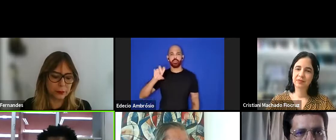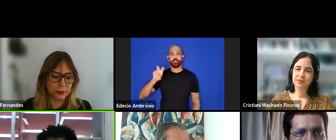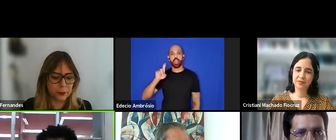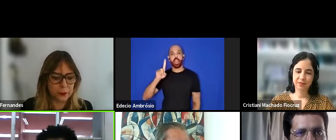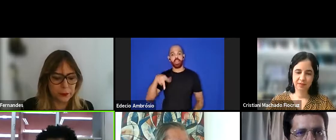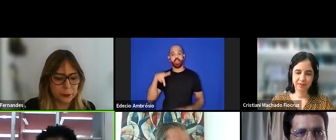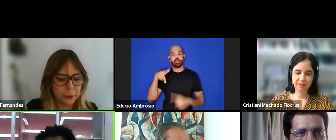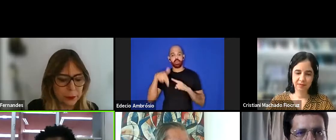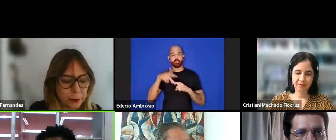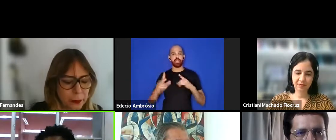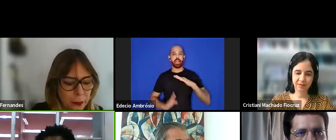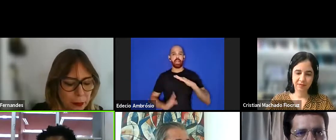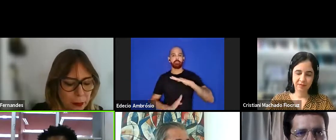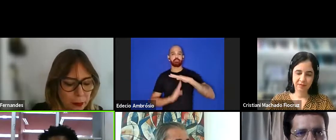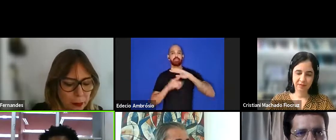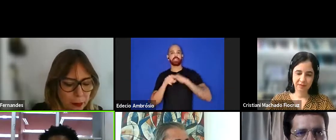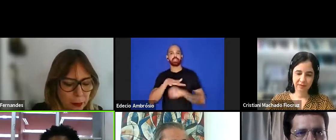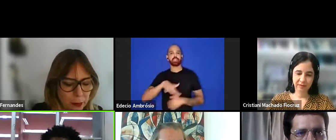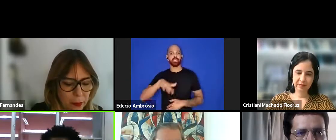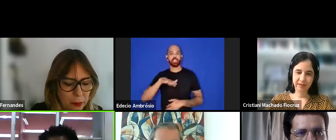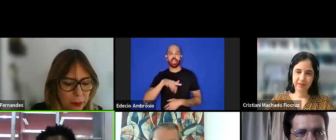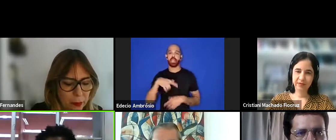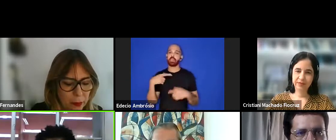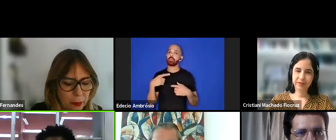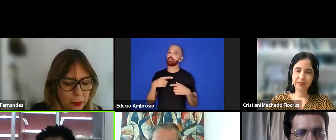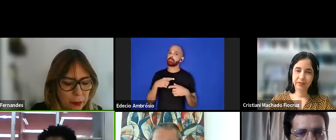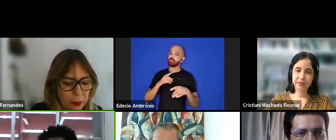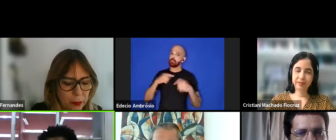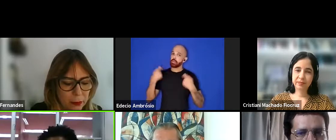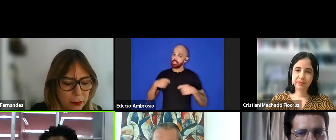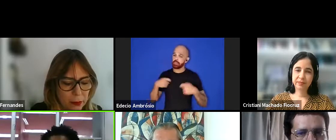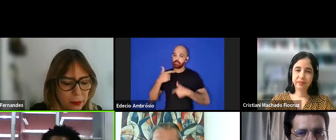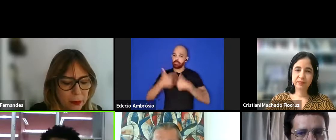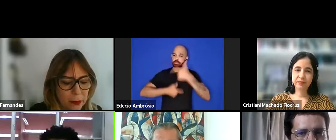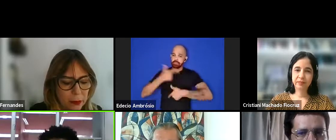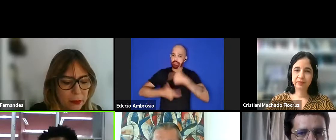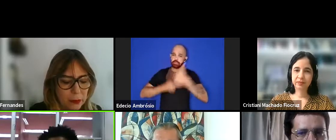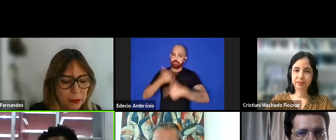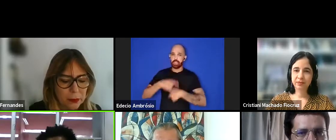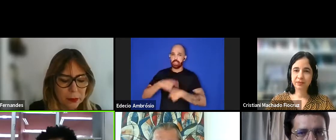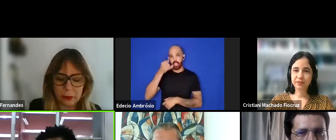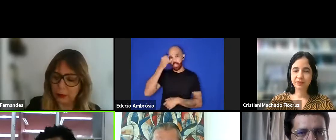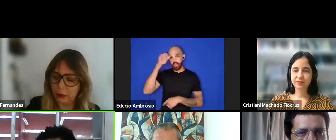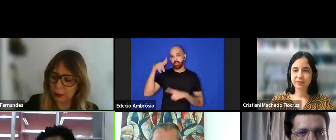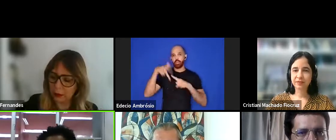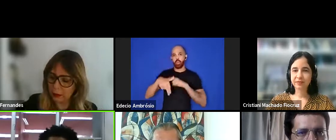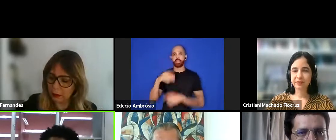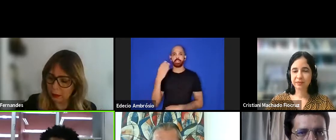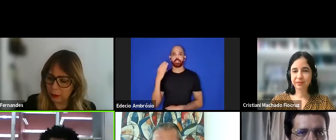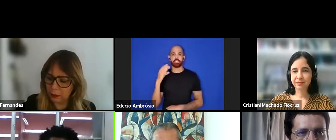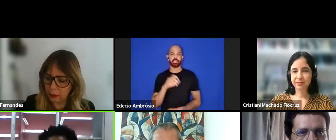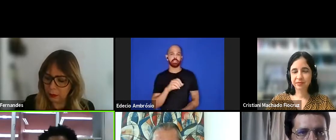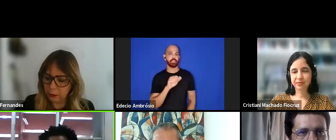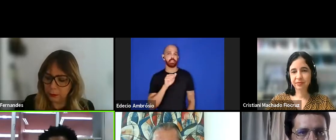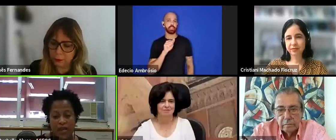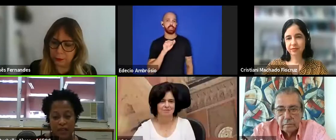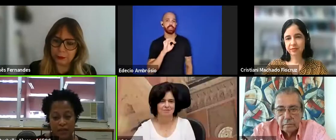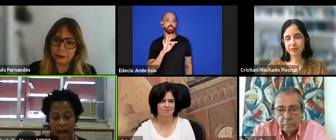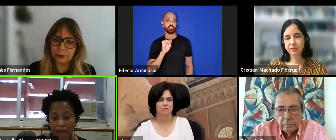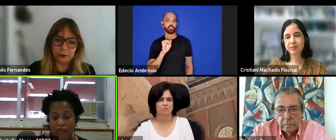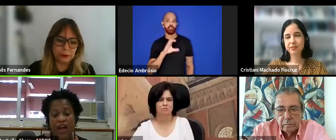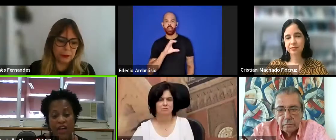mais aprofundado se não lutarmos contra os recentes cortes na ciência. A SCOC, ela repudia os recorrentes